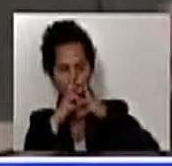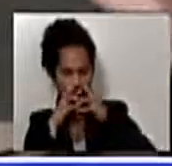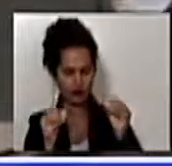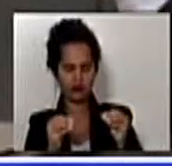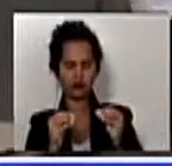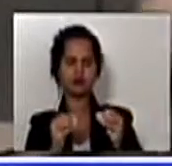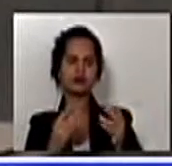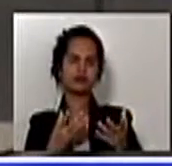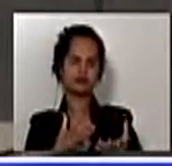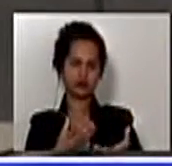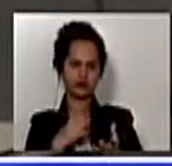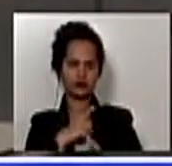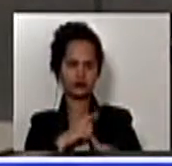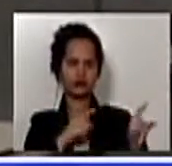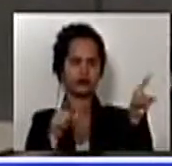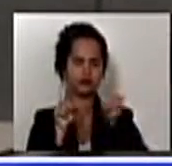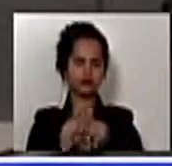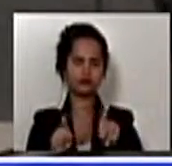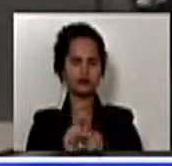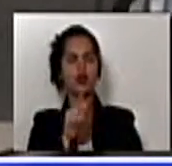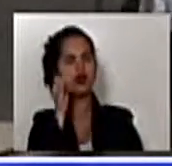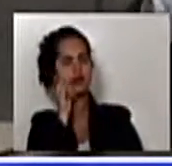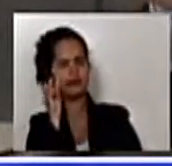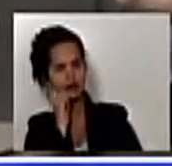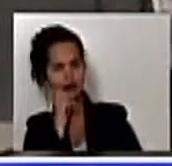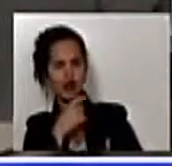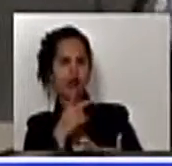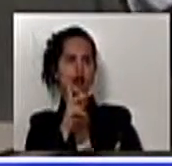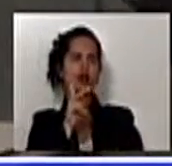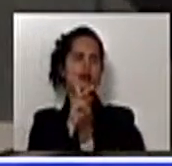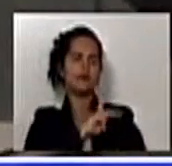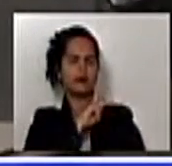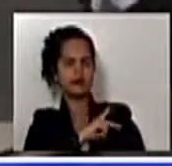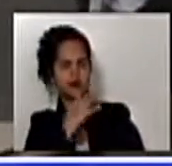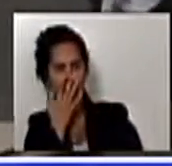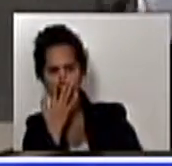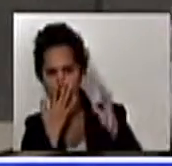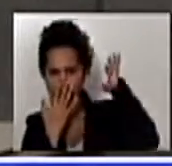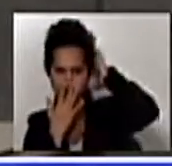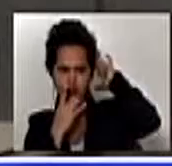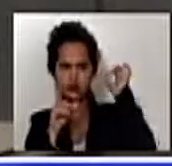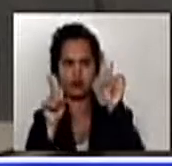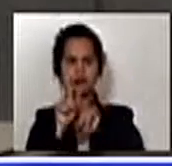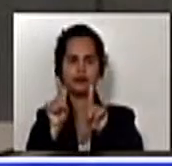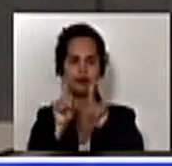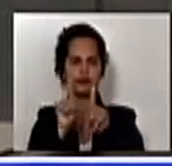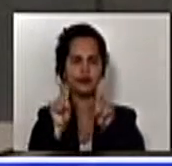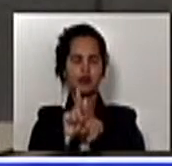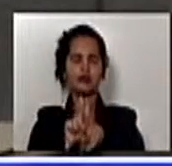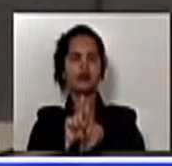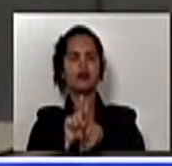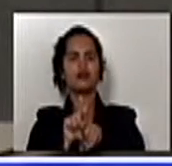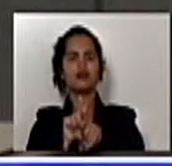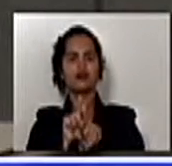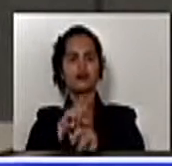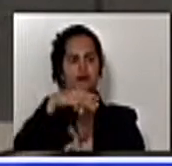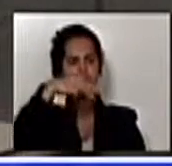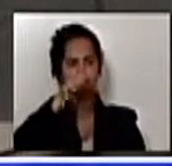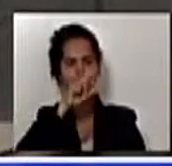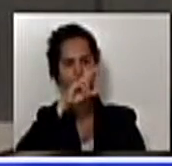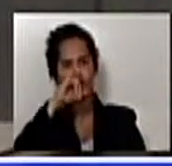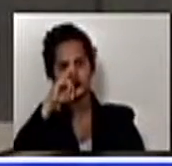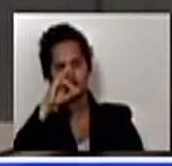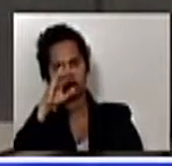sertão, atinge também a Arapiraca, Palmeira dos Índios, está chegando em Marimbondo, que é uma região rica em água, requer do